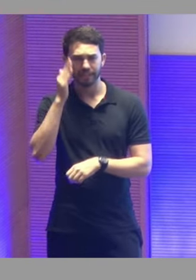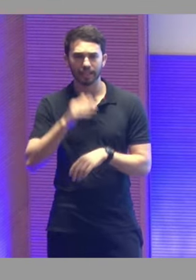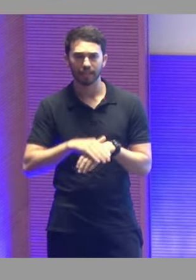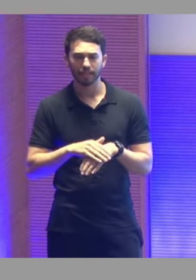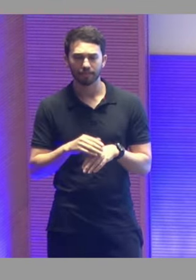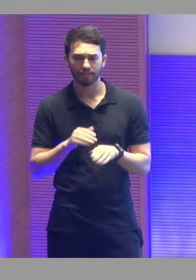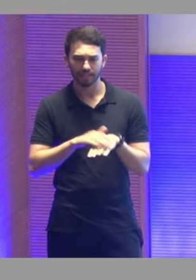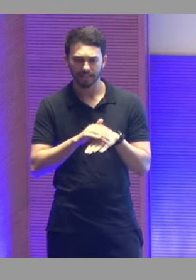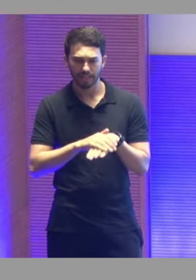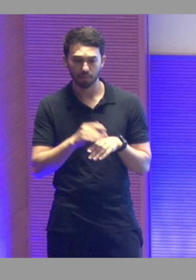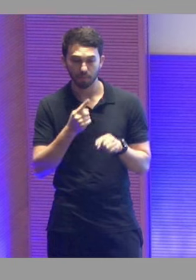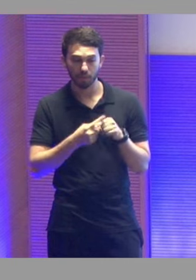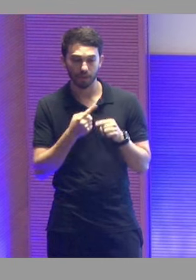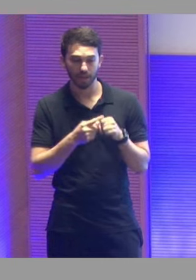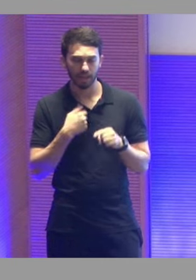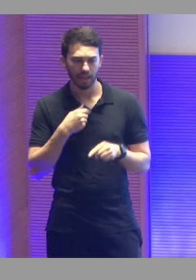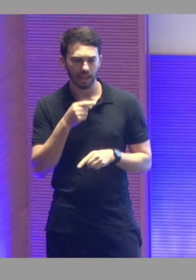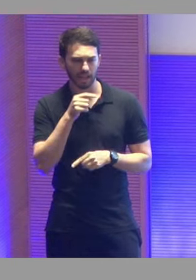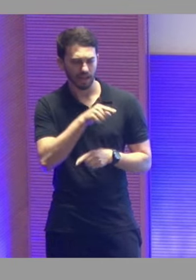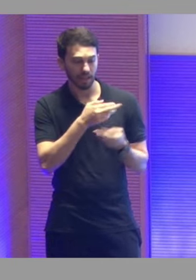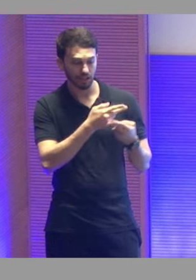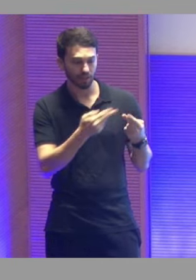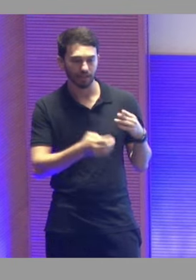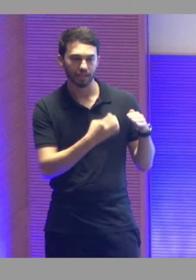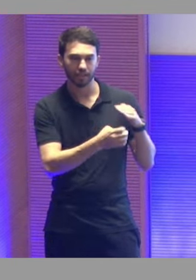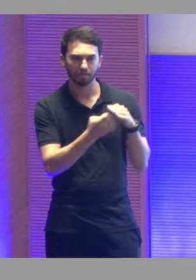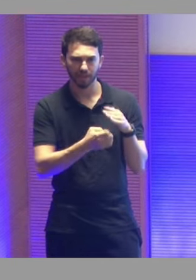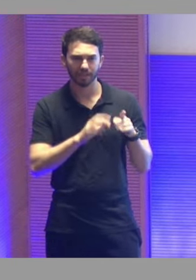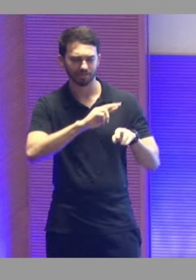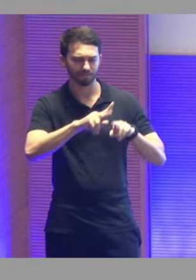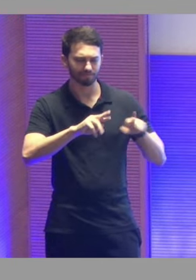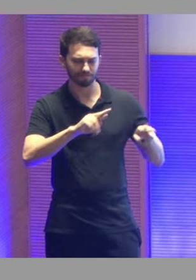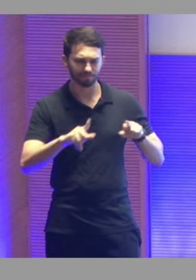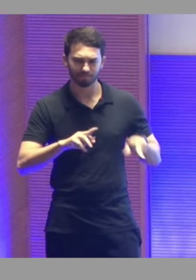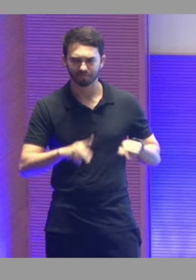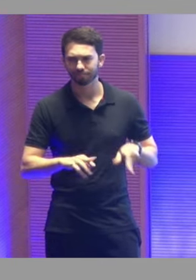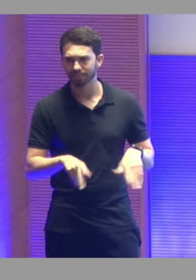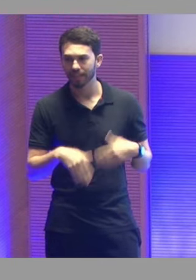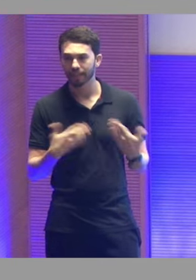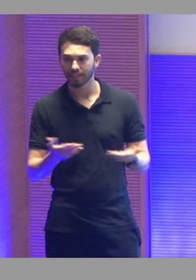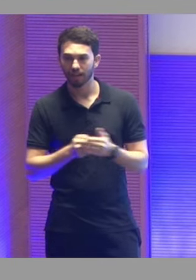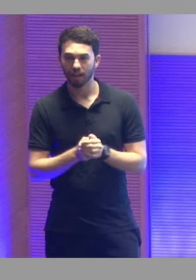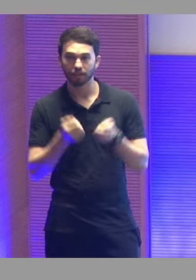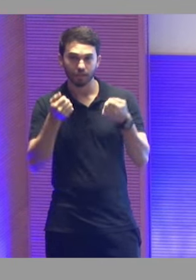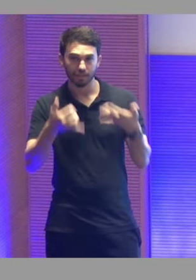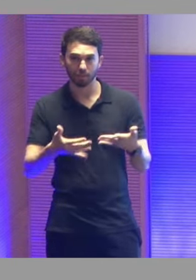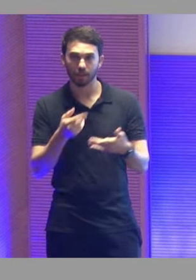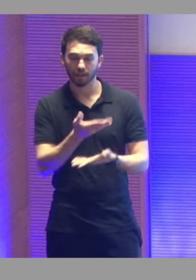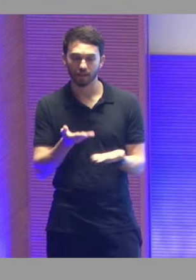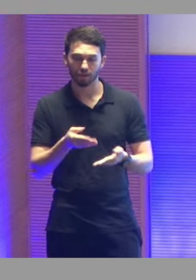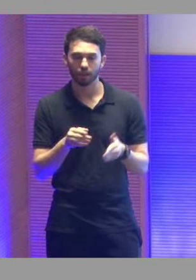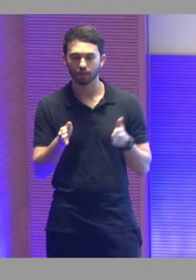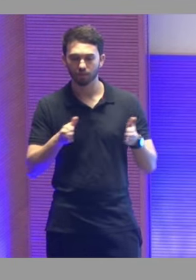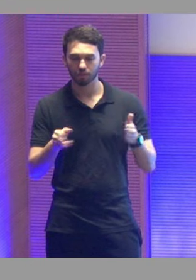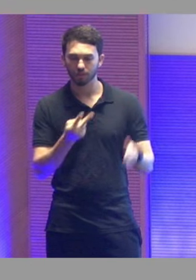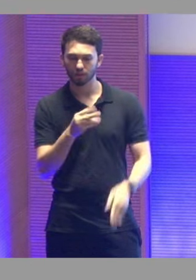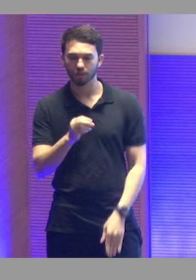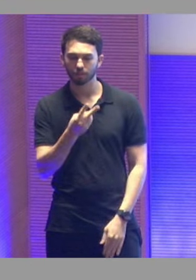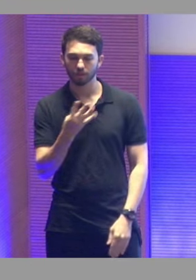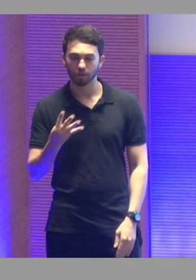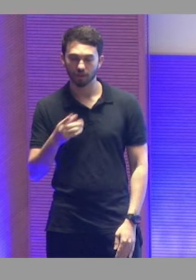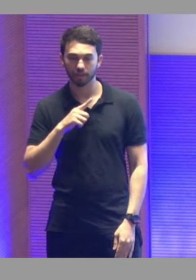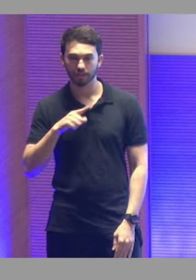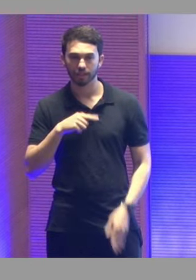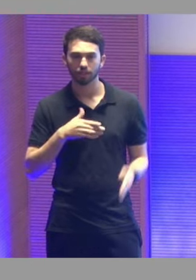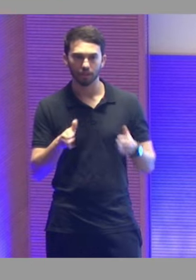porque o perfil de de organizações que compõe o programa é bastante diverso eh então cabe destacar que no ciclo 2024 nós tivemos